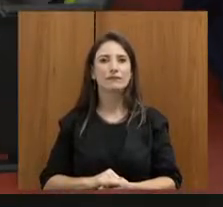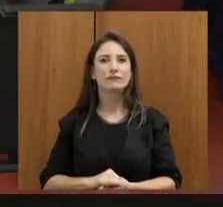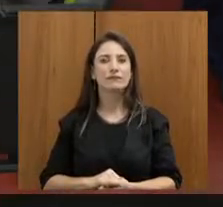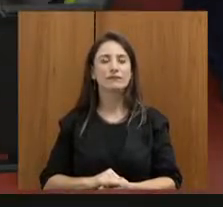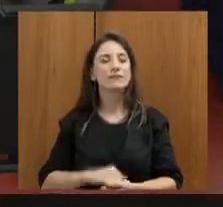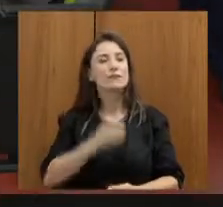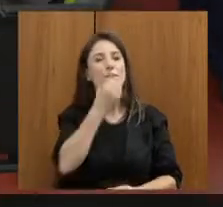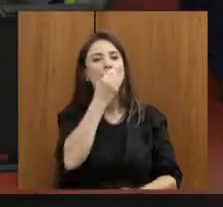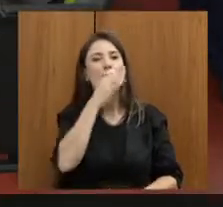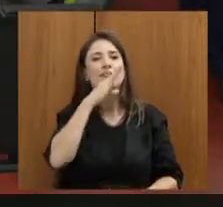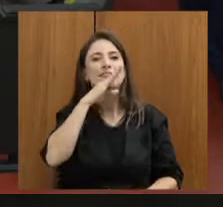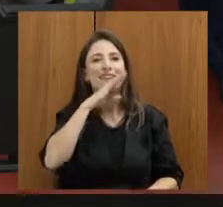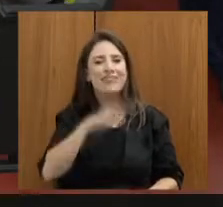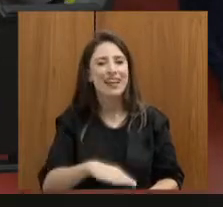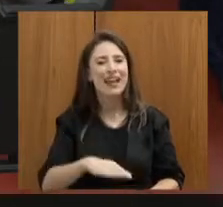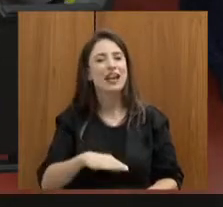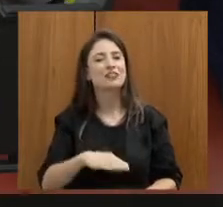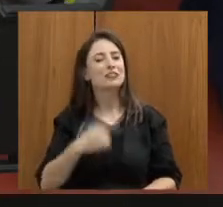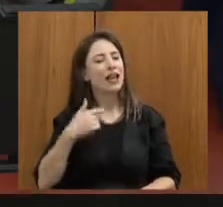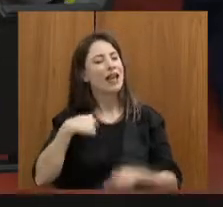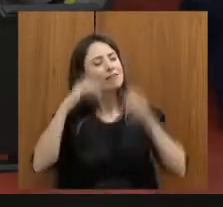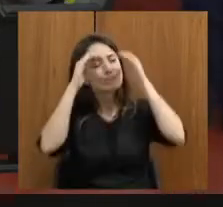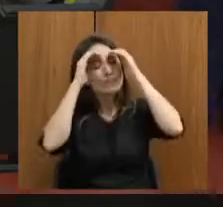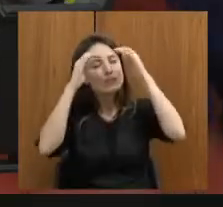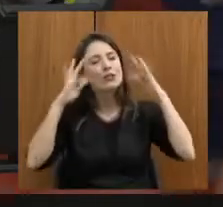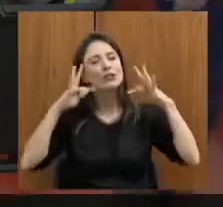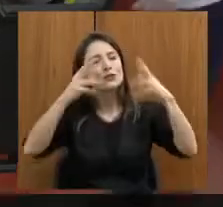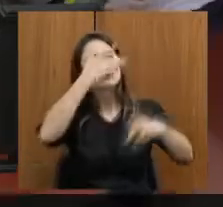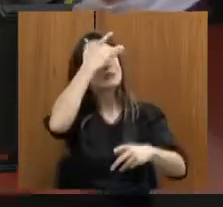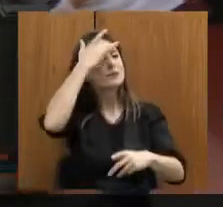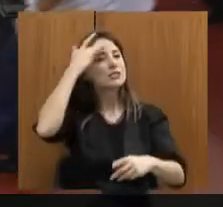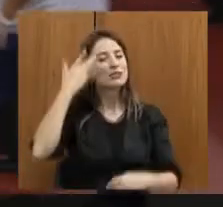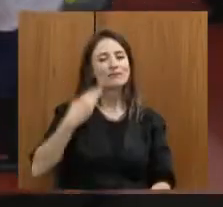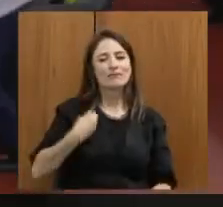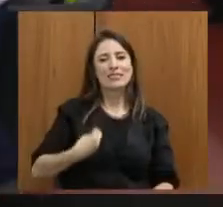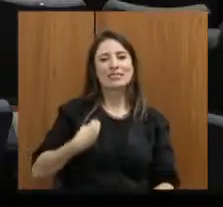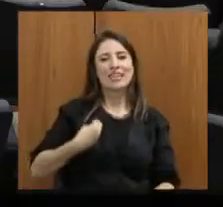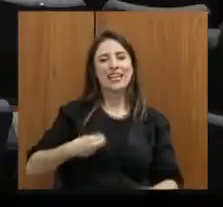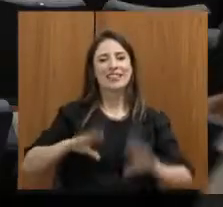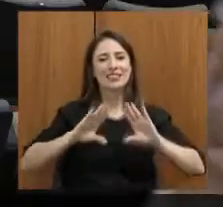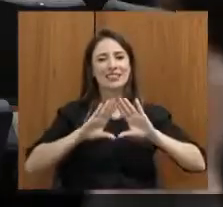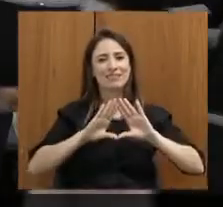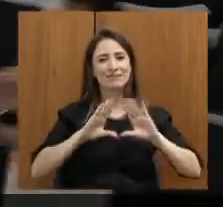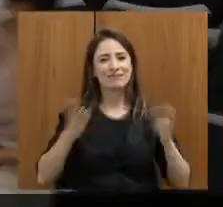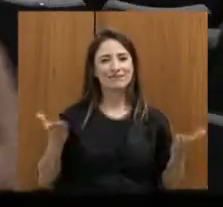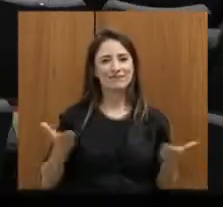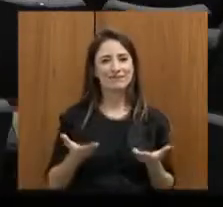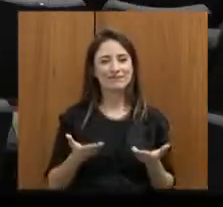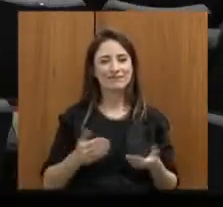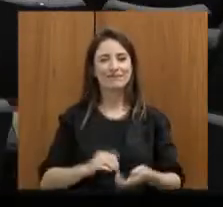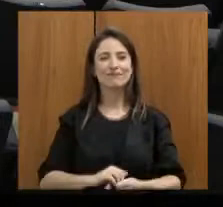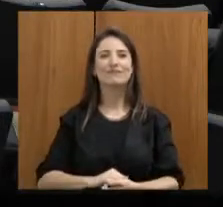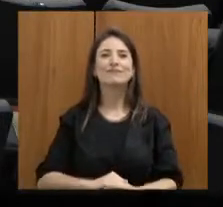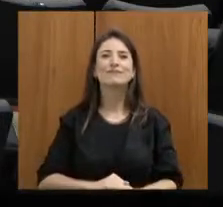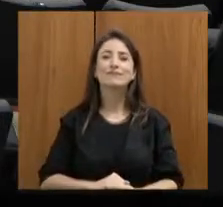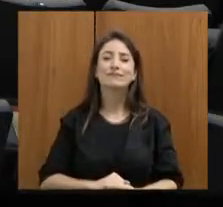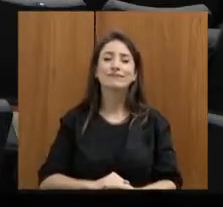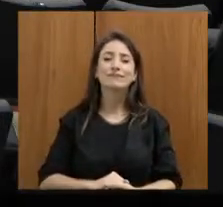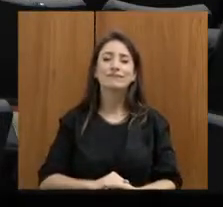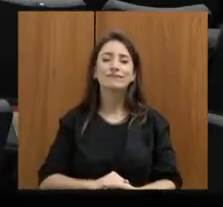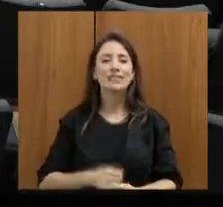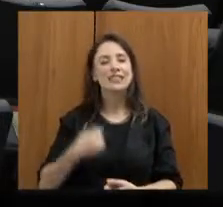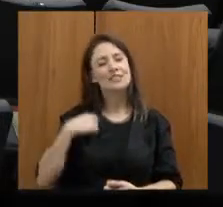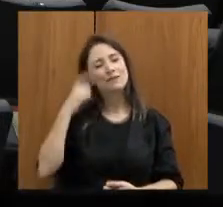Oi boa tarde meu respeito a todos da casa eu ia falar eu ia tocar no assunto